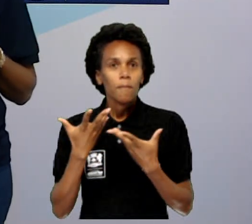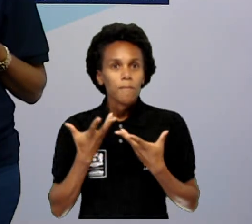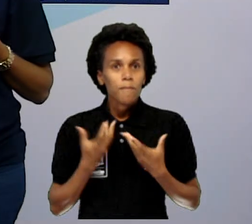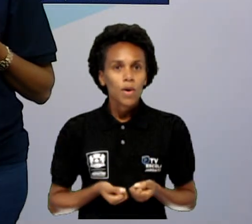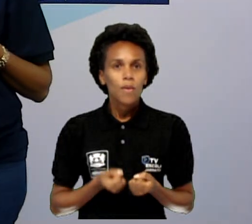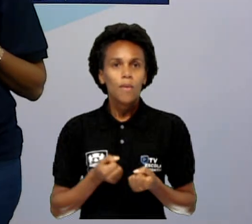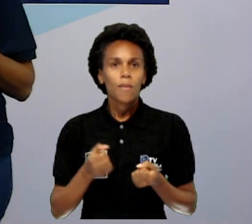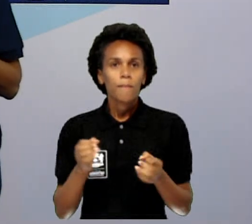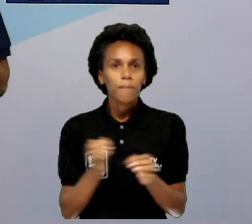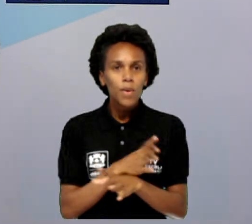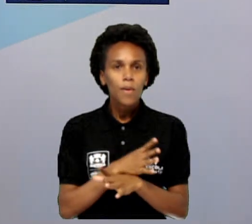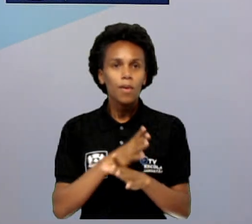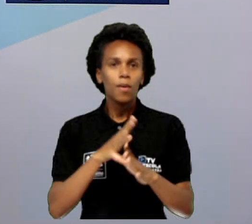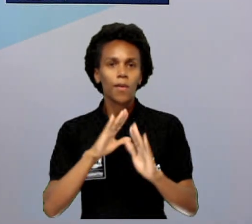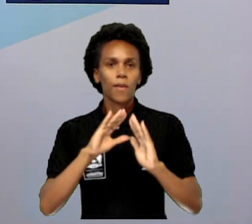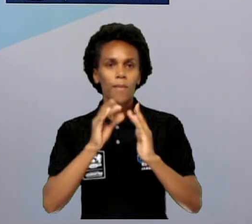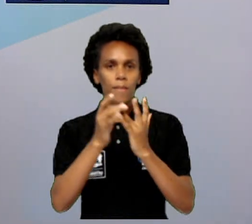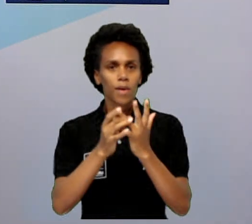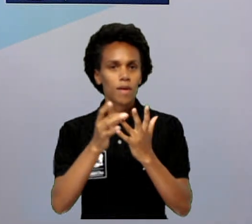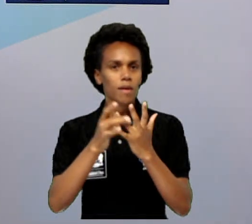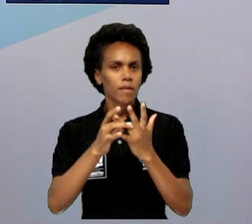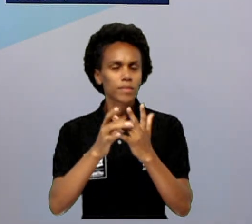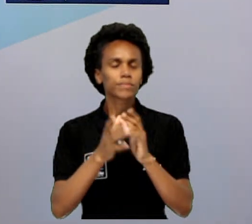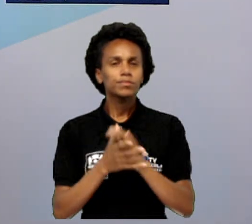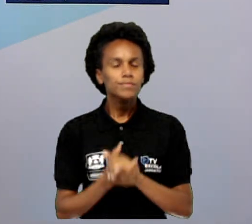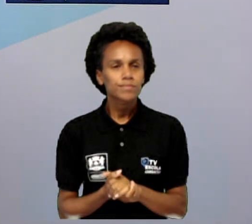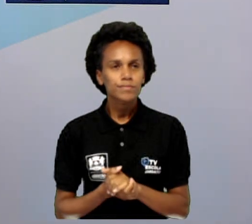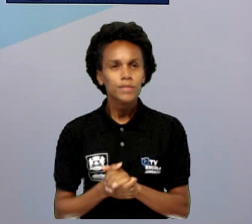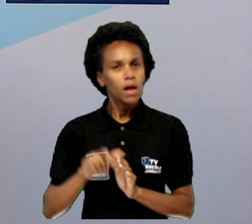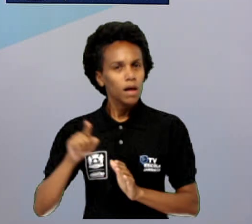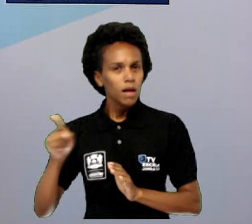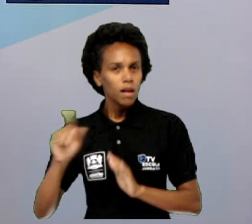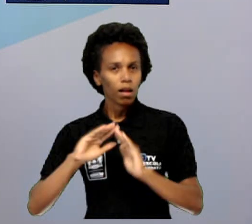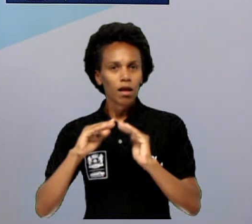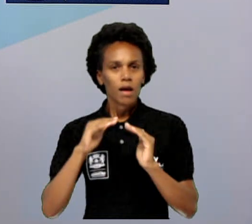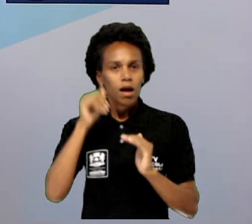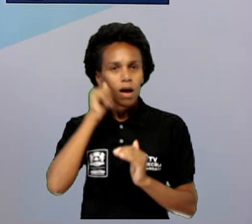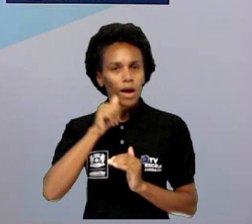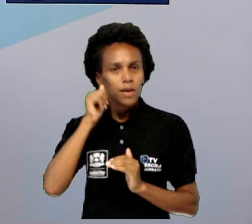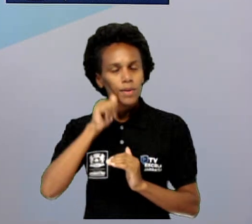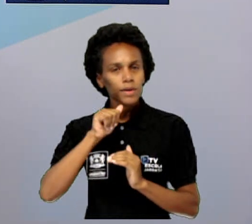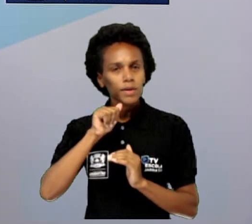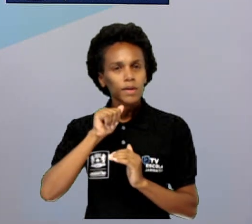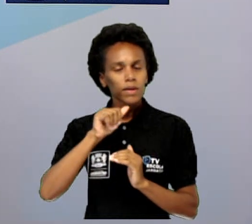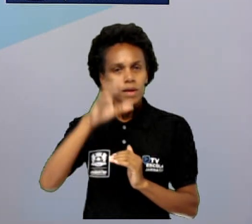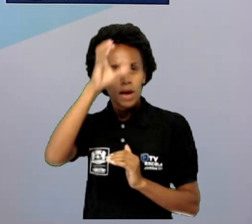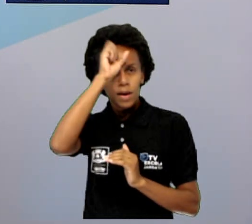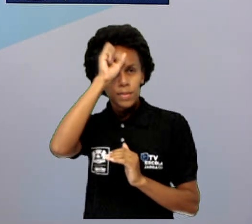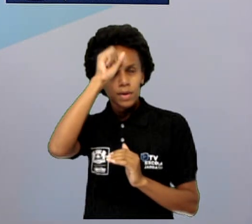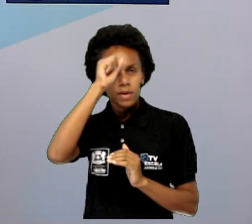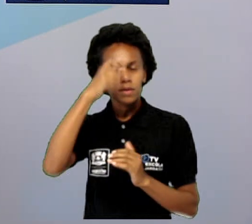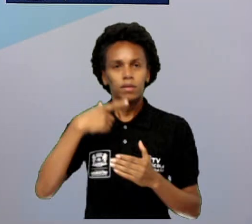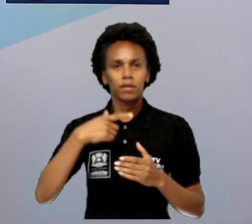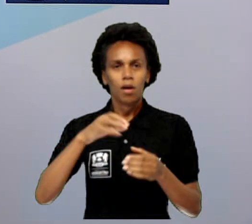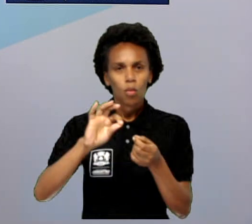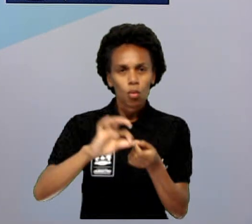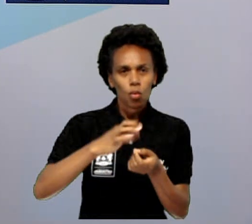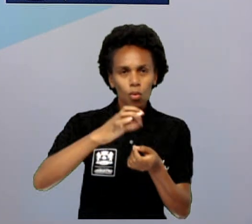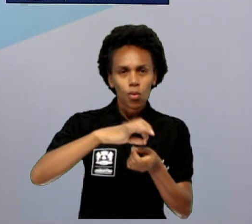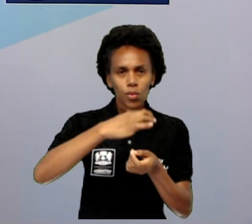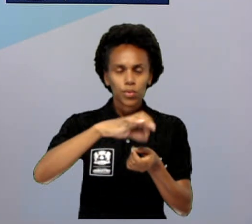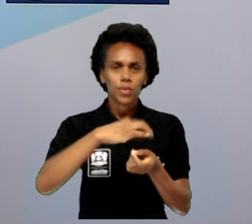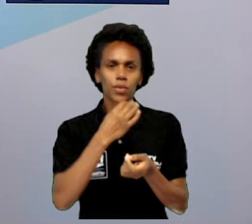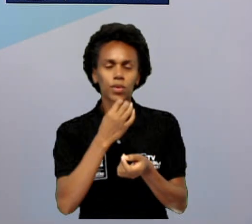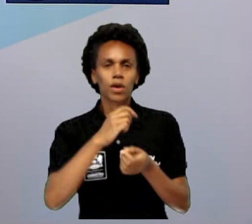costurar, coisas que iam fazer dela boas esposas, boas mães, boas donas